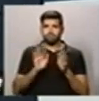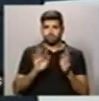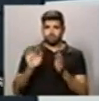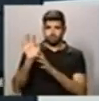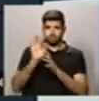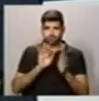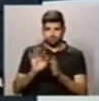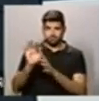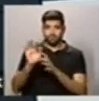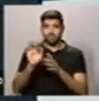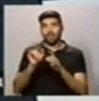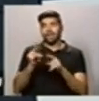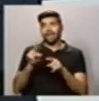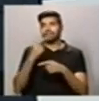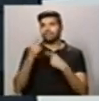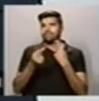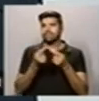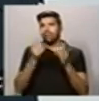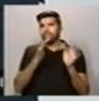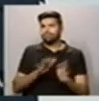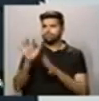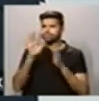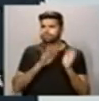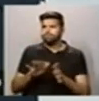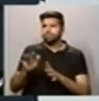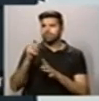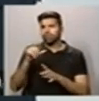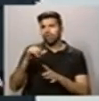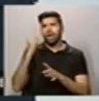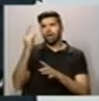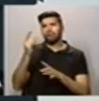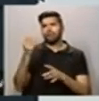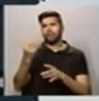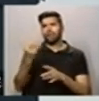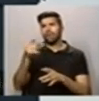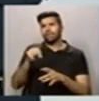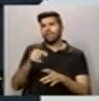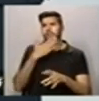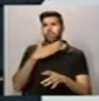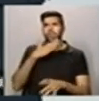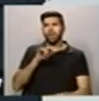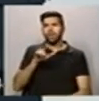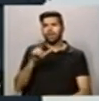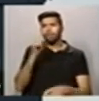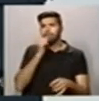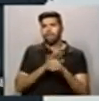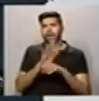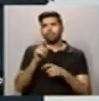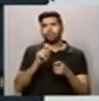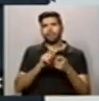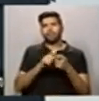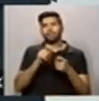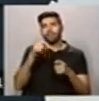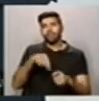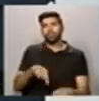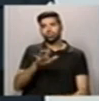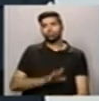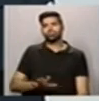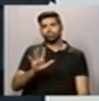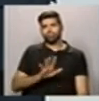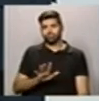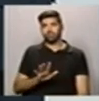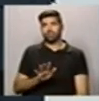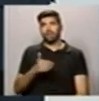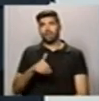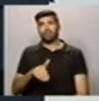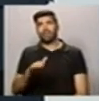moderado, a soprar por vezes forte nas zonas mais altas e temporariamente também no litoral. Para a região sul, vamos